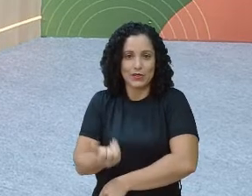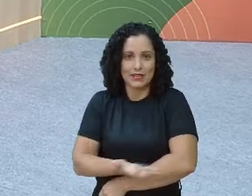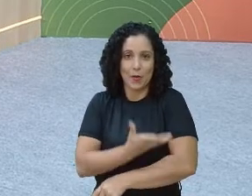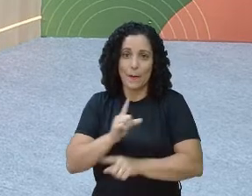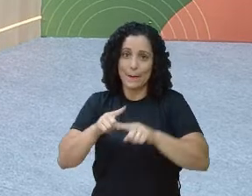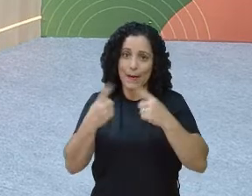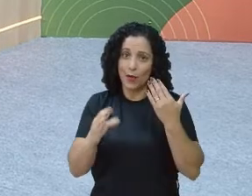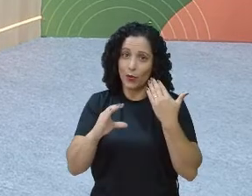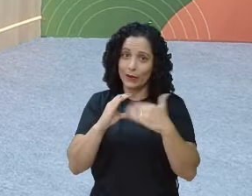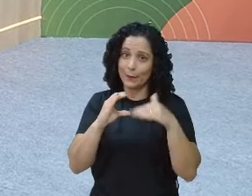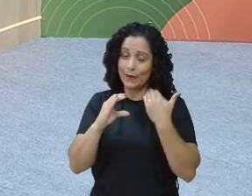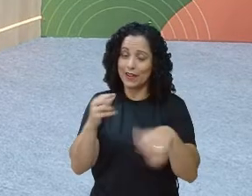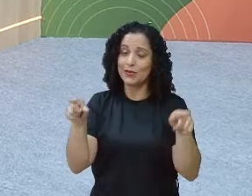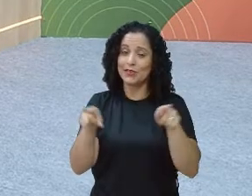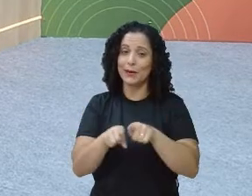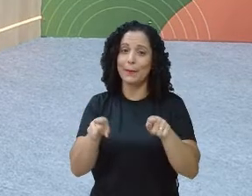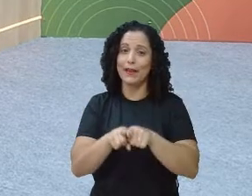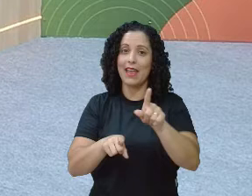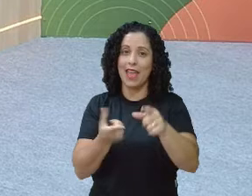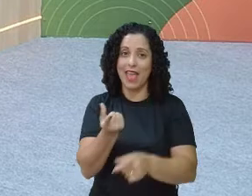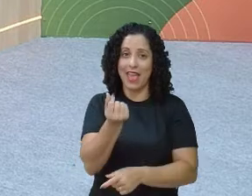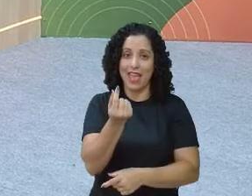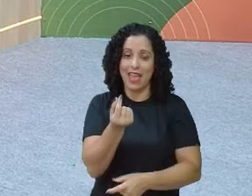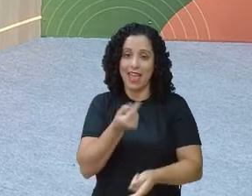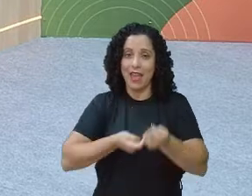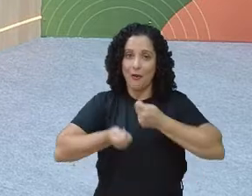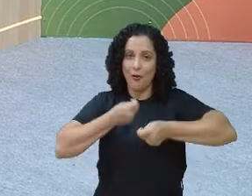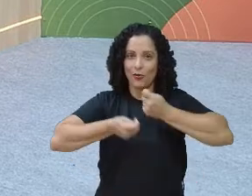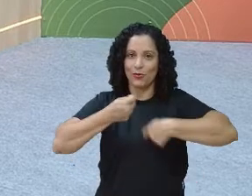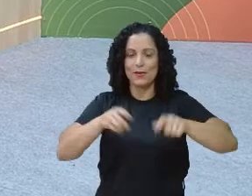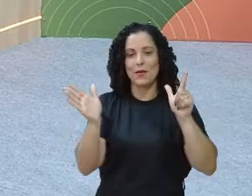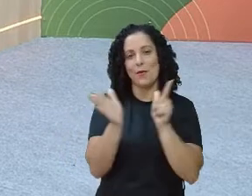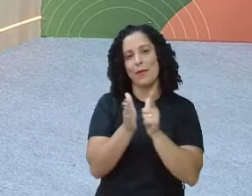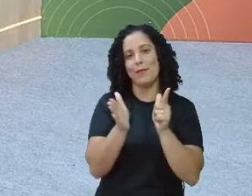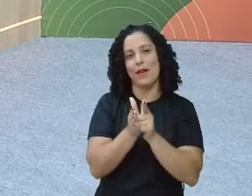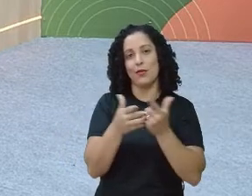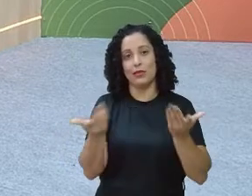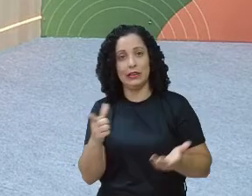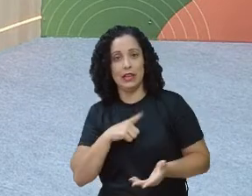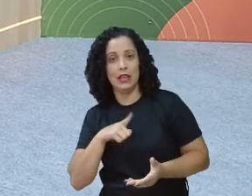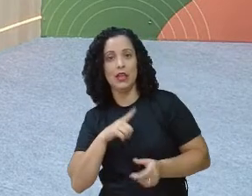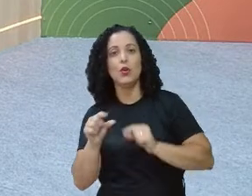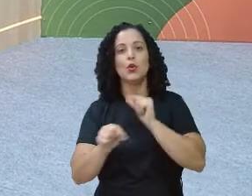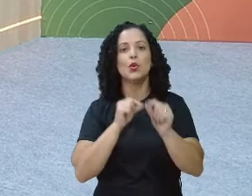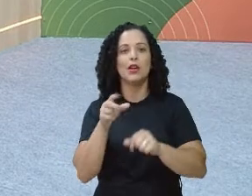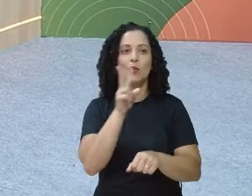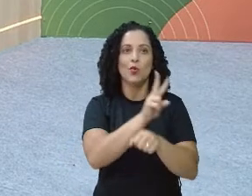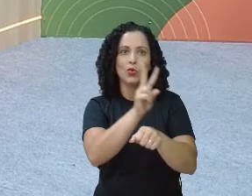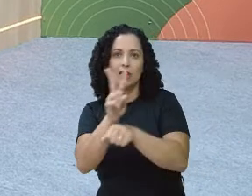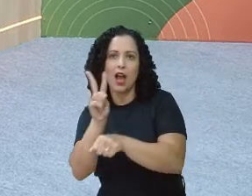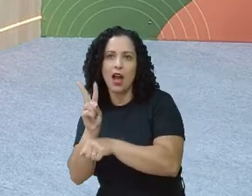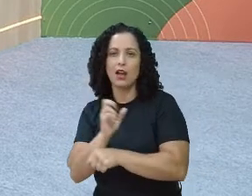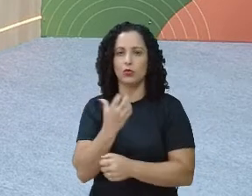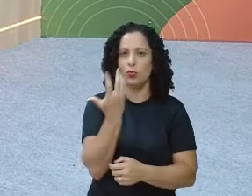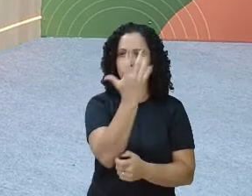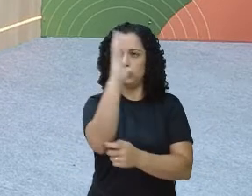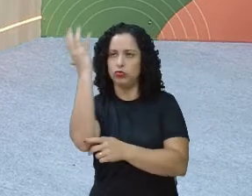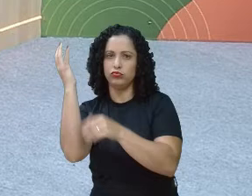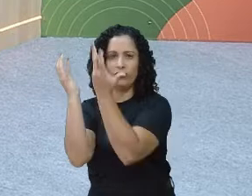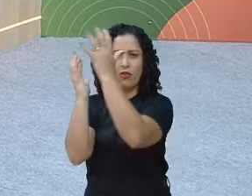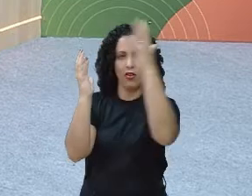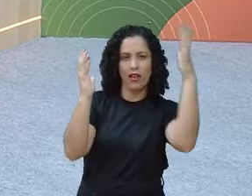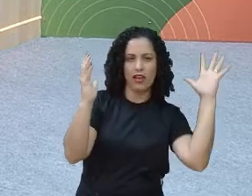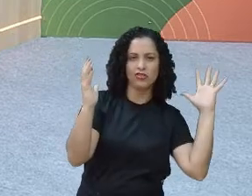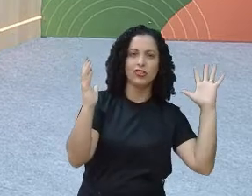essa vantagem de fazer a economia do próprio papel, né? A gente está aí numa onda de preservação ambiental, de preservação de